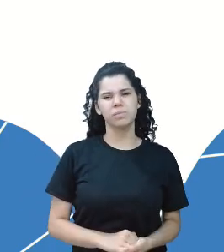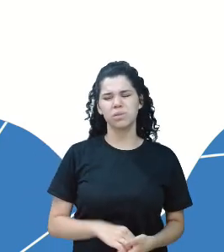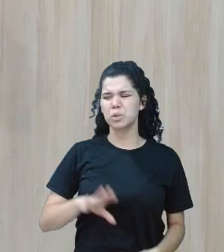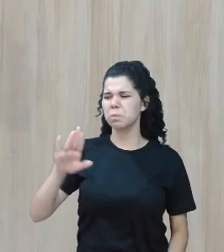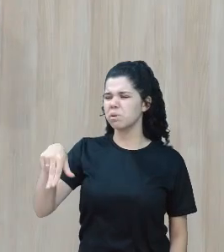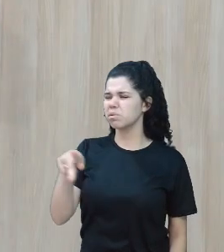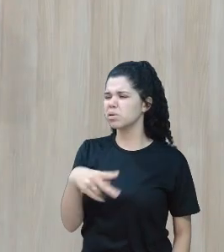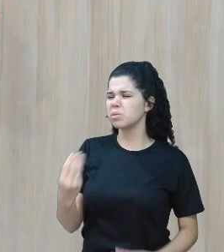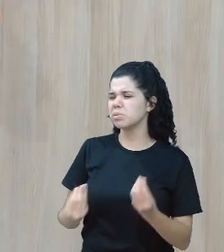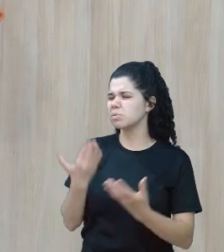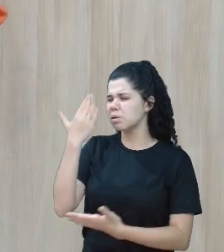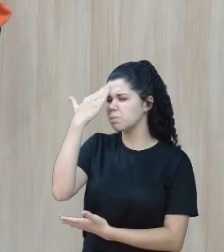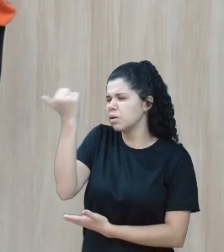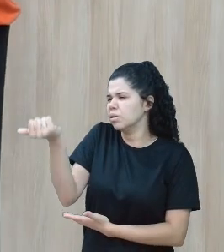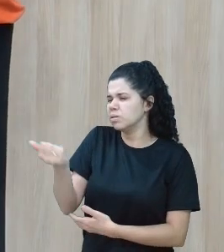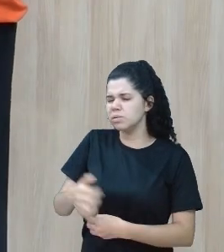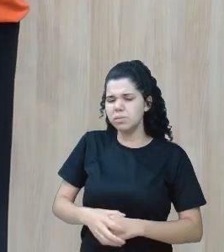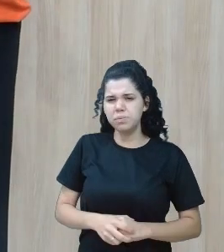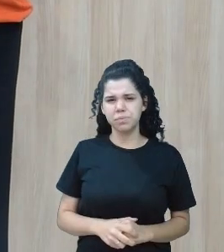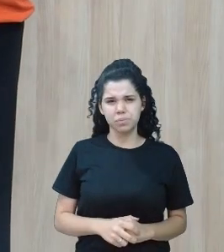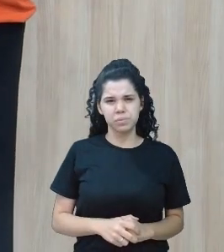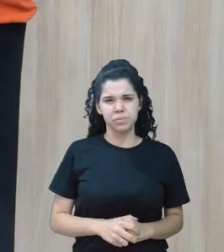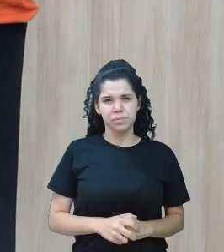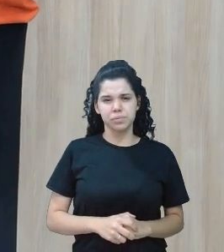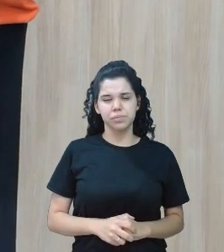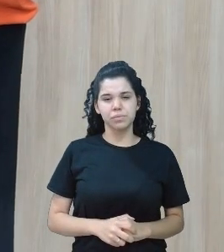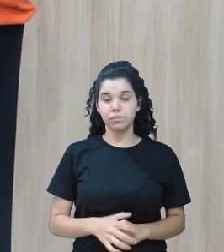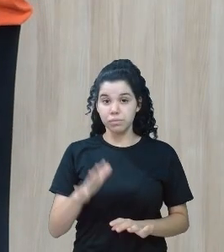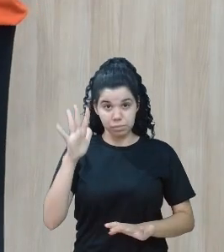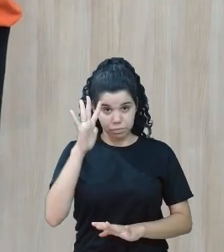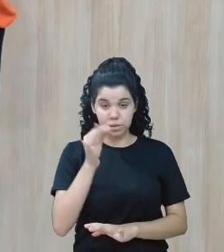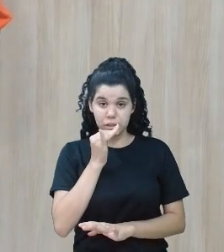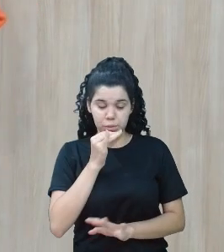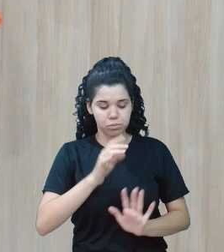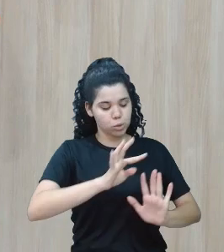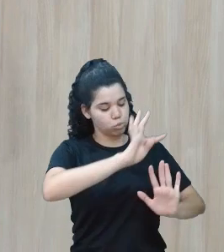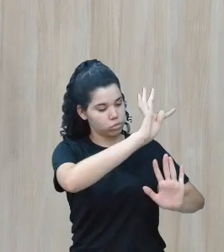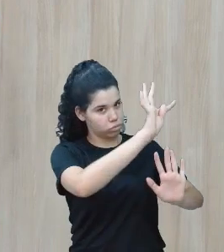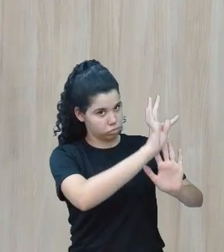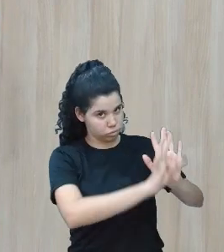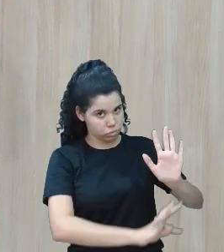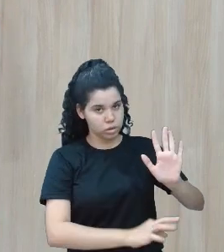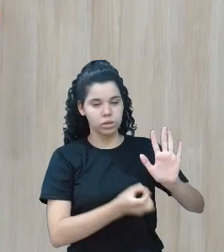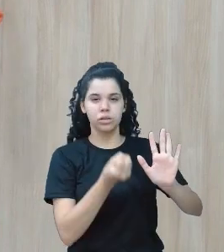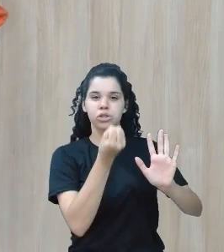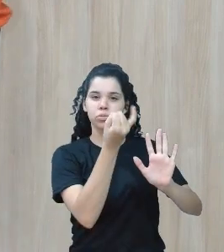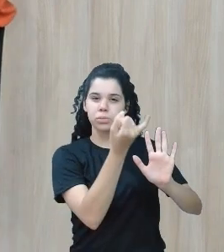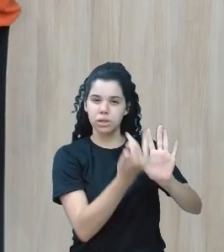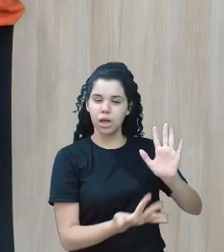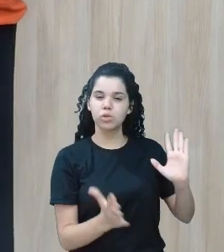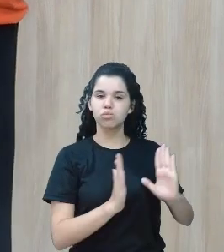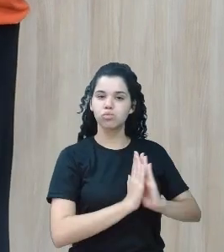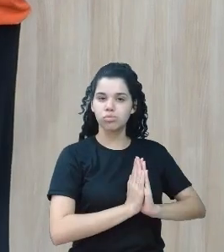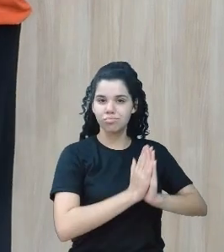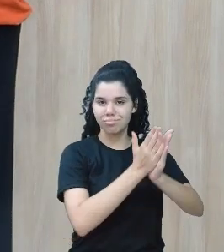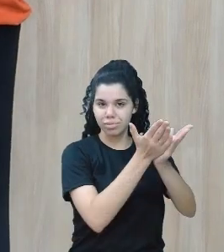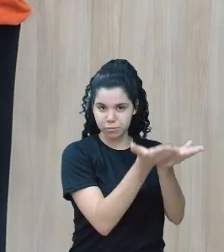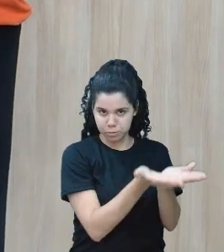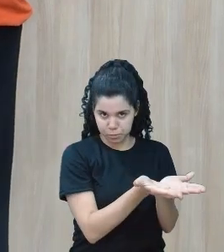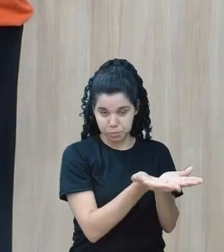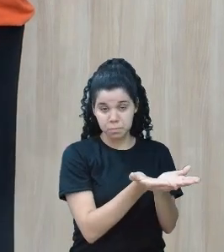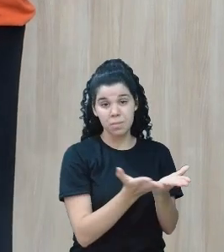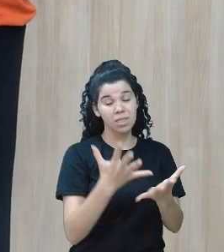que eu vou descobrir isso? Eu tenho um texto falando sobre um livro e